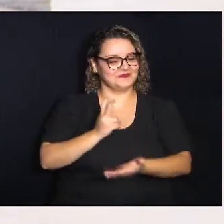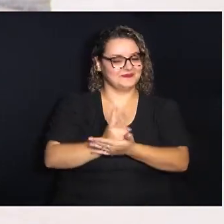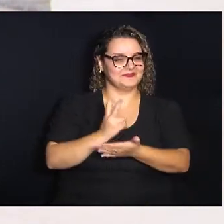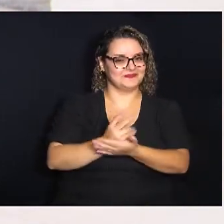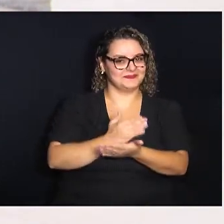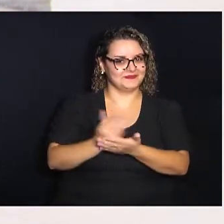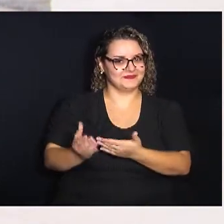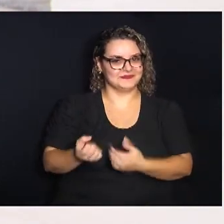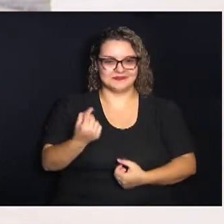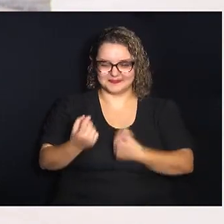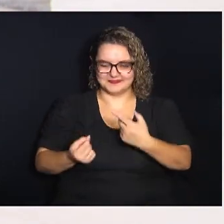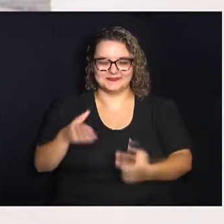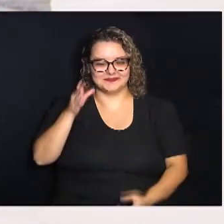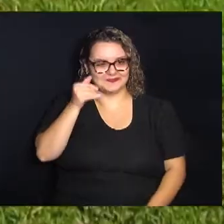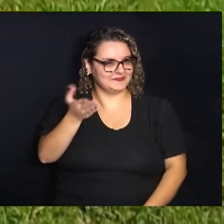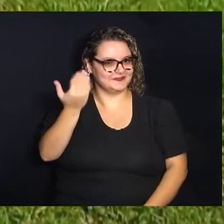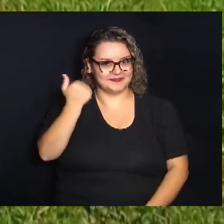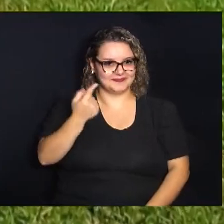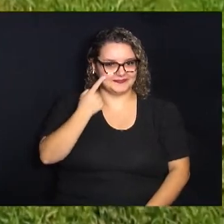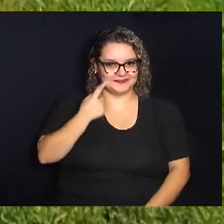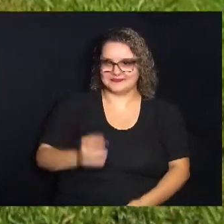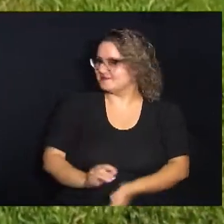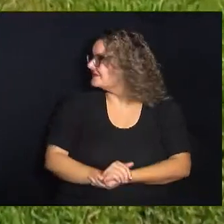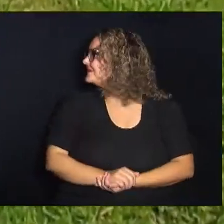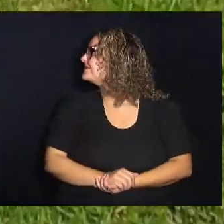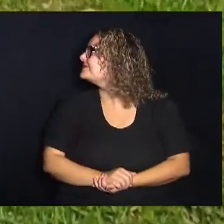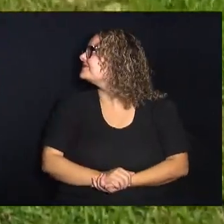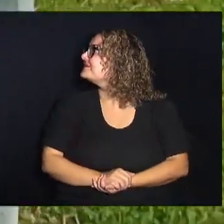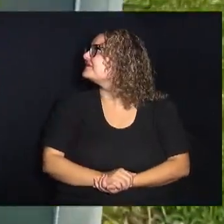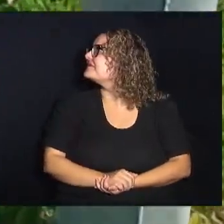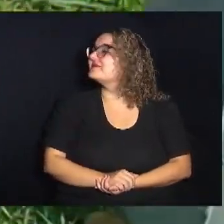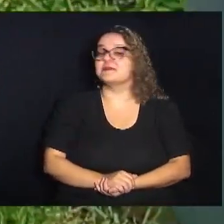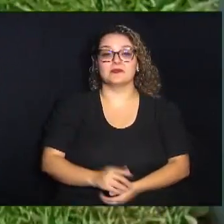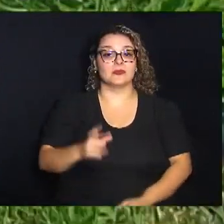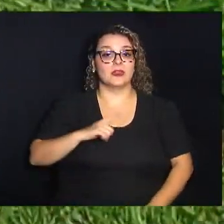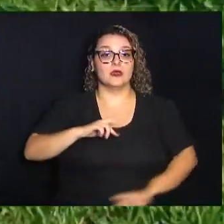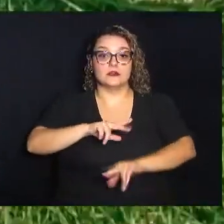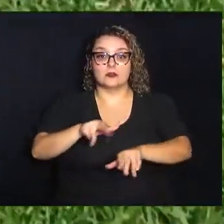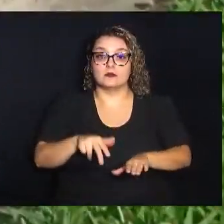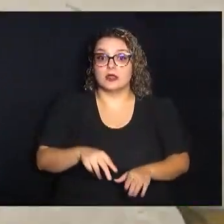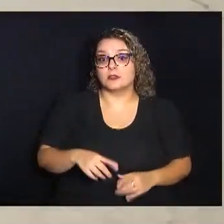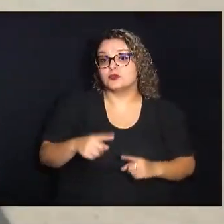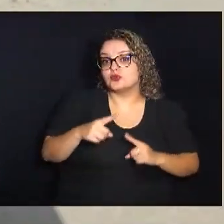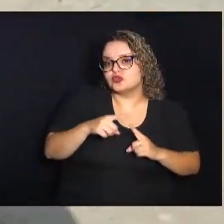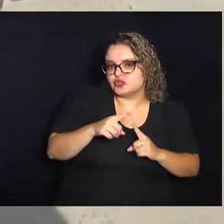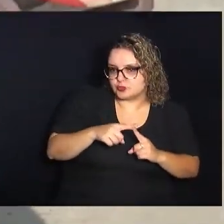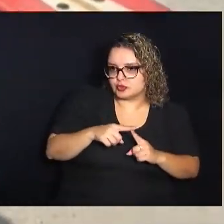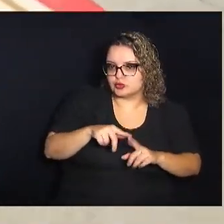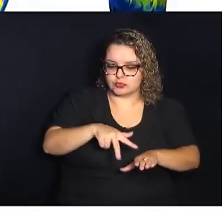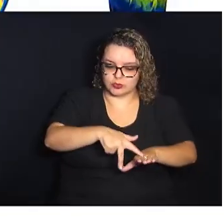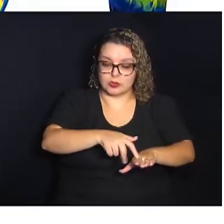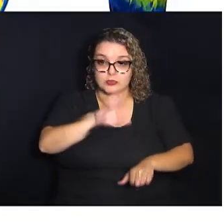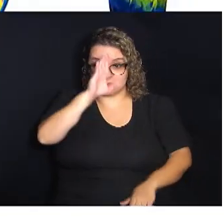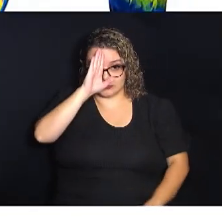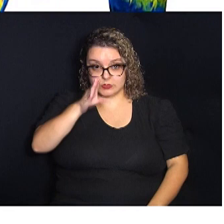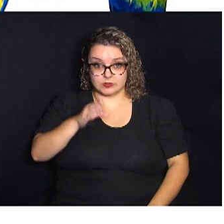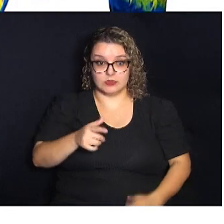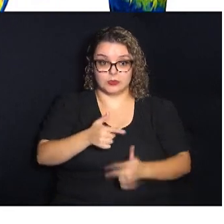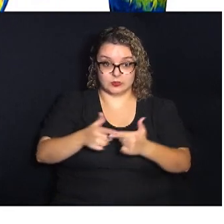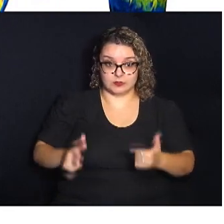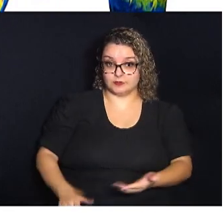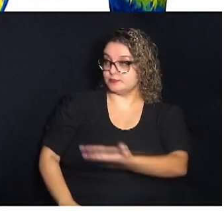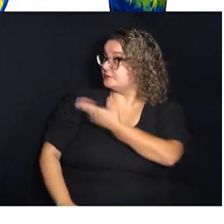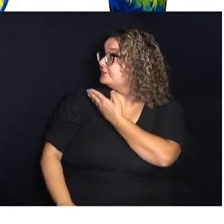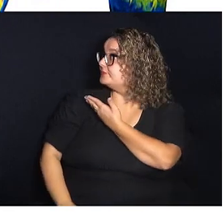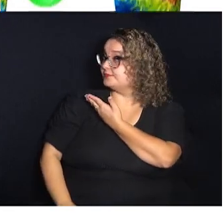começa com algumas curiosidades, vamos conferir. Existem vários modelos de skates. Os principais são divididos entre